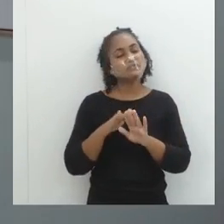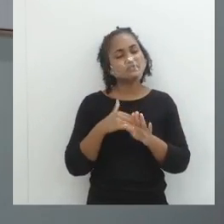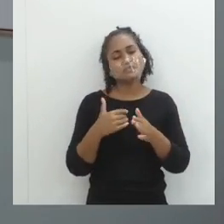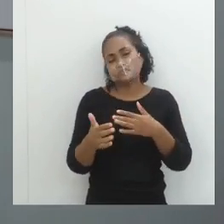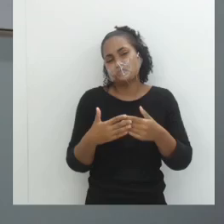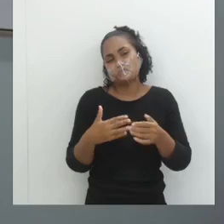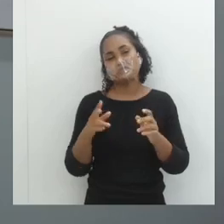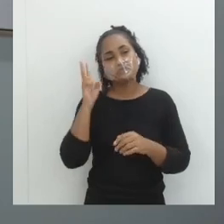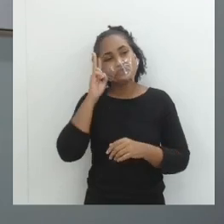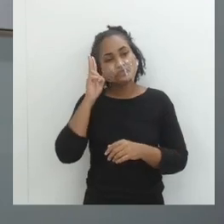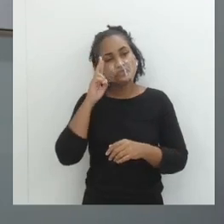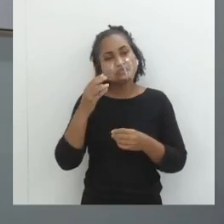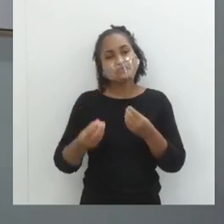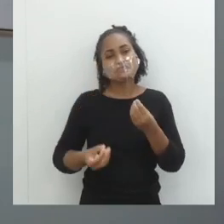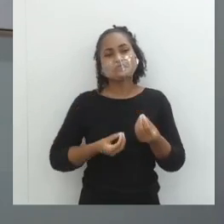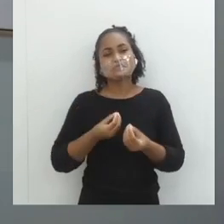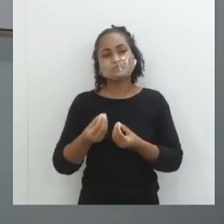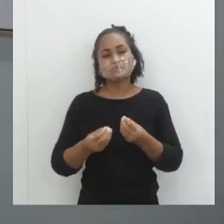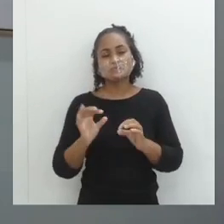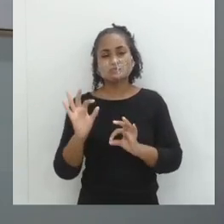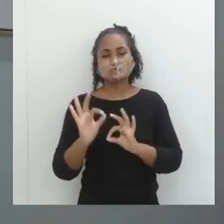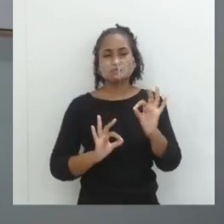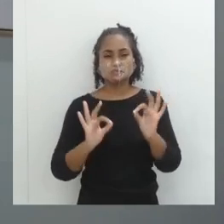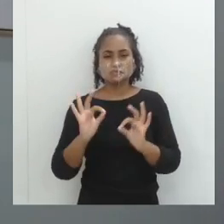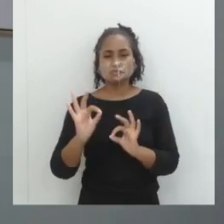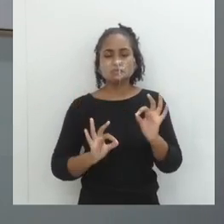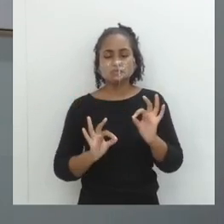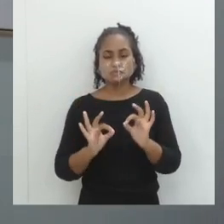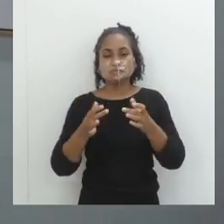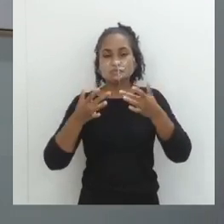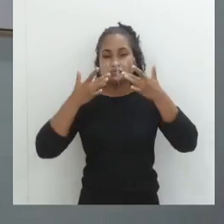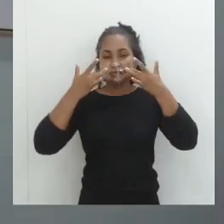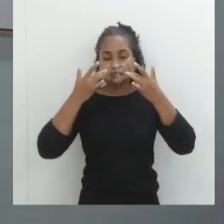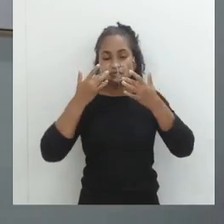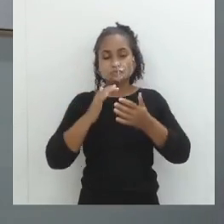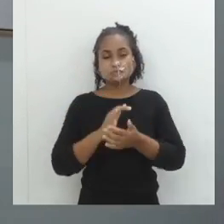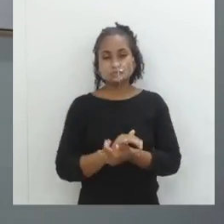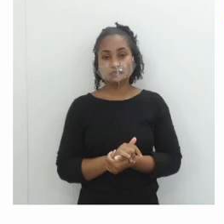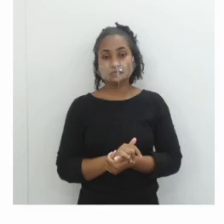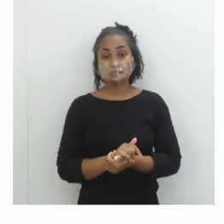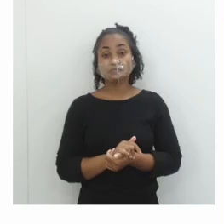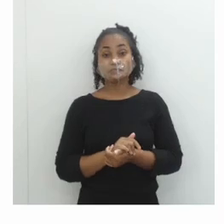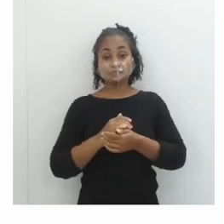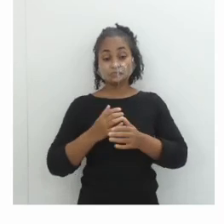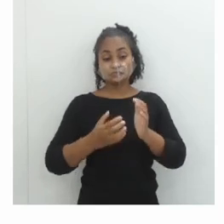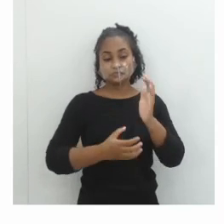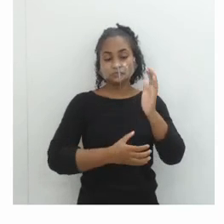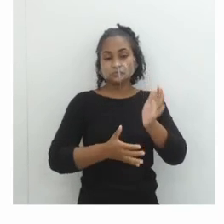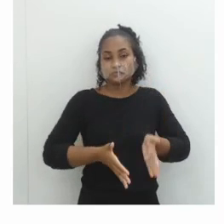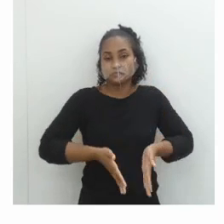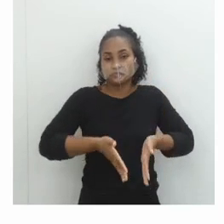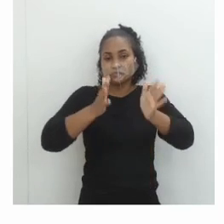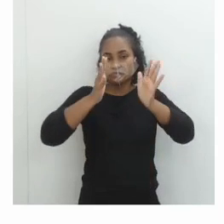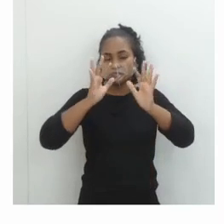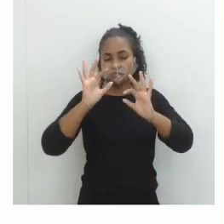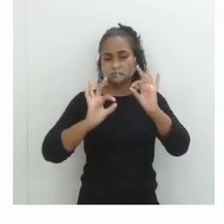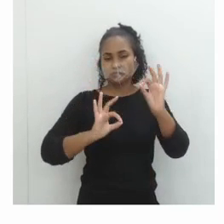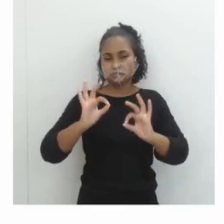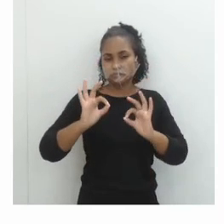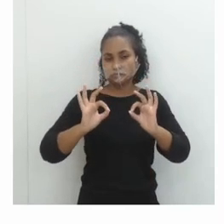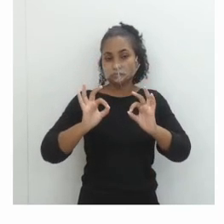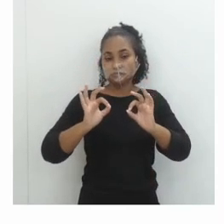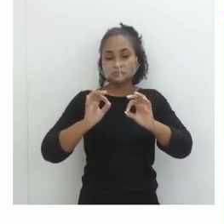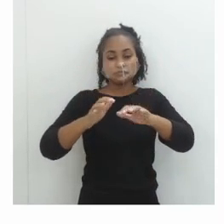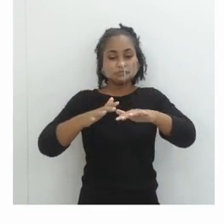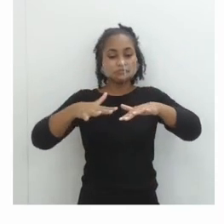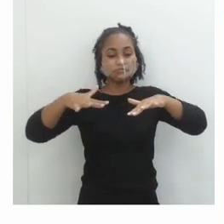história. E como é que era a organização desse teatro? Os prédios teatrais gregos, eles foram construídos ao ar